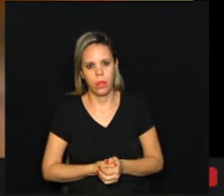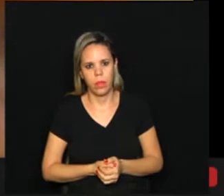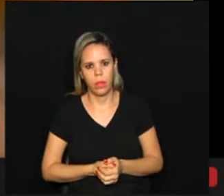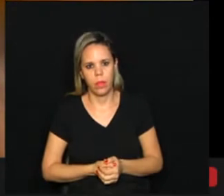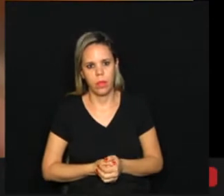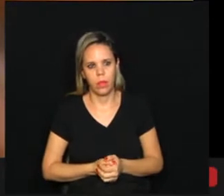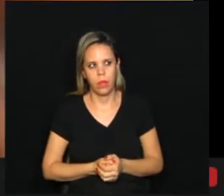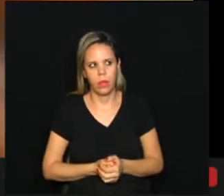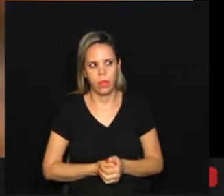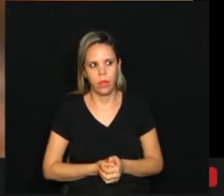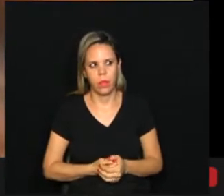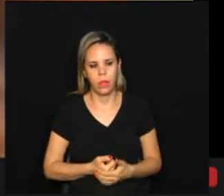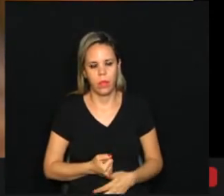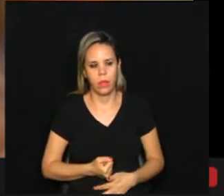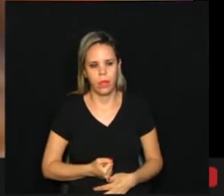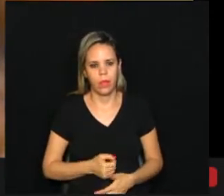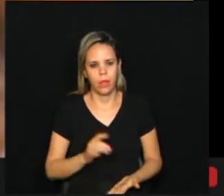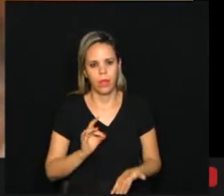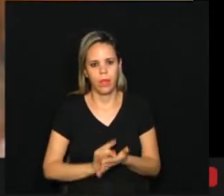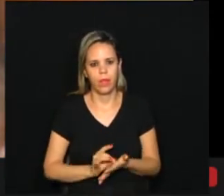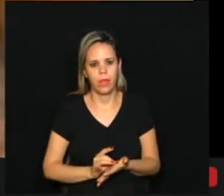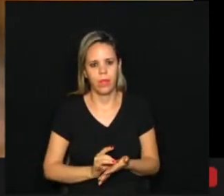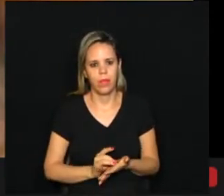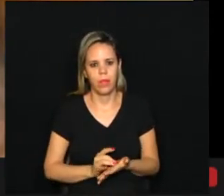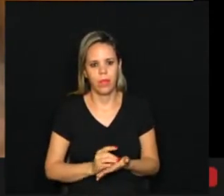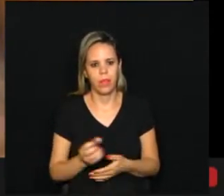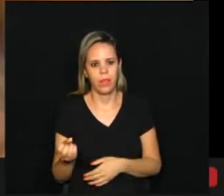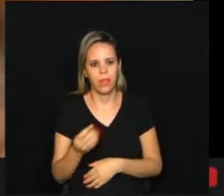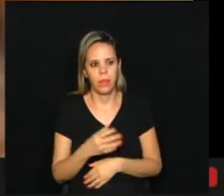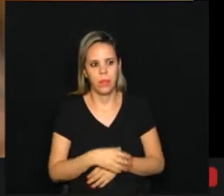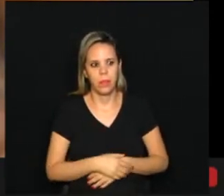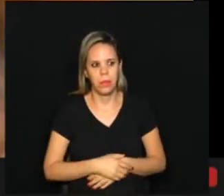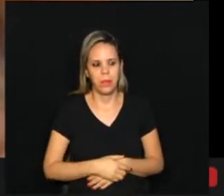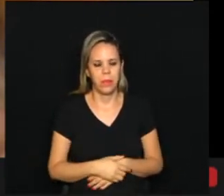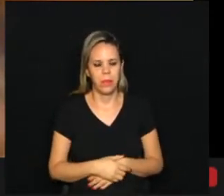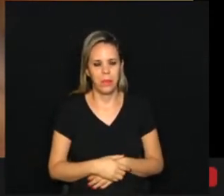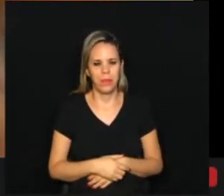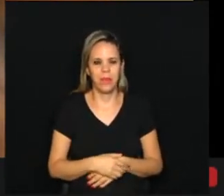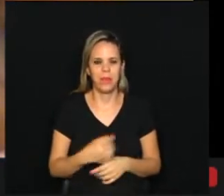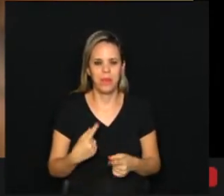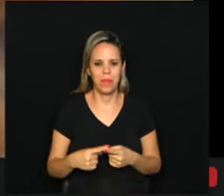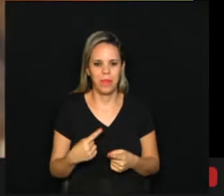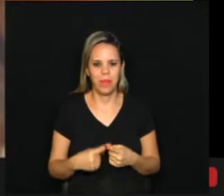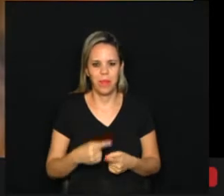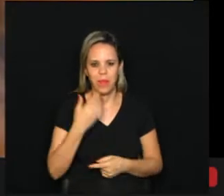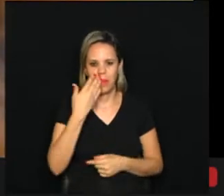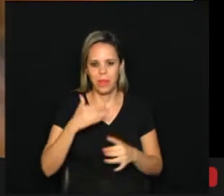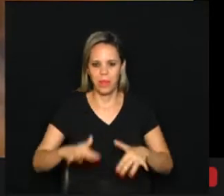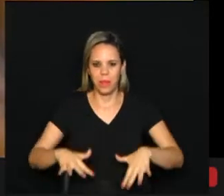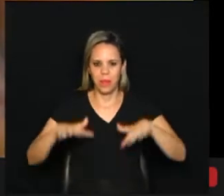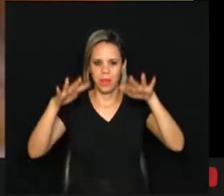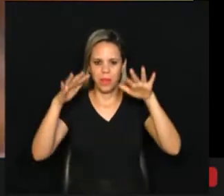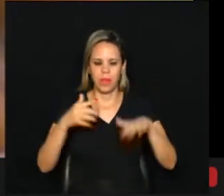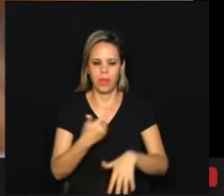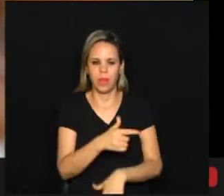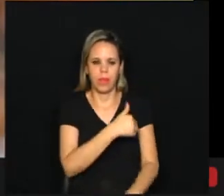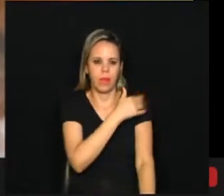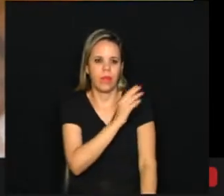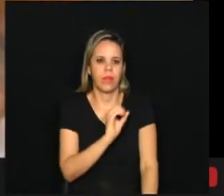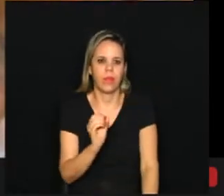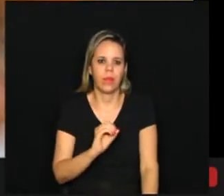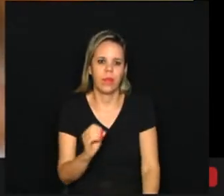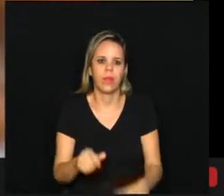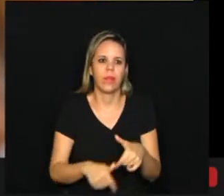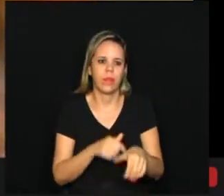esse fato desde muito novo, porque a criança cresce sem o preconceito. E